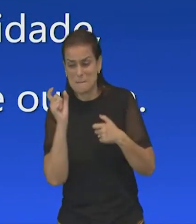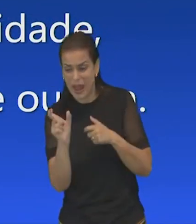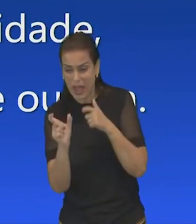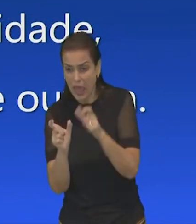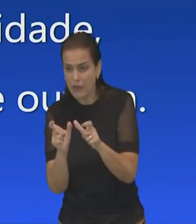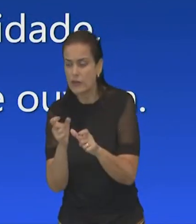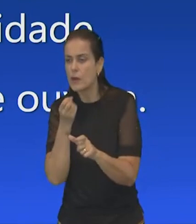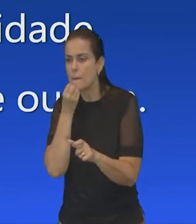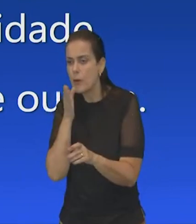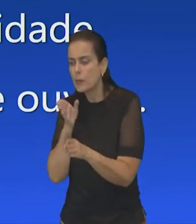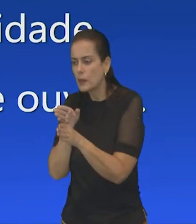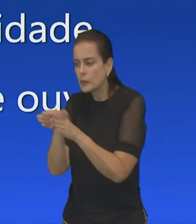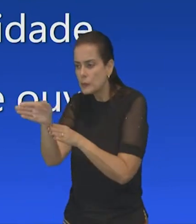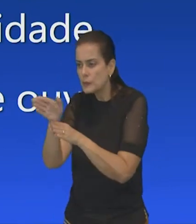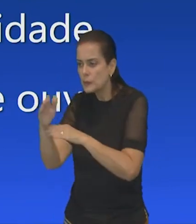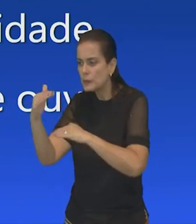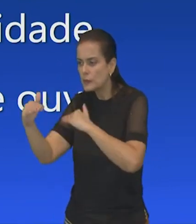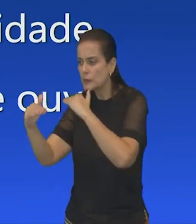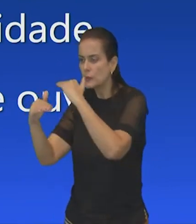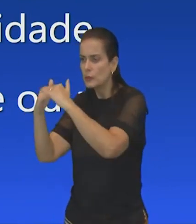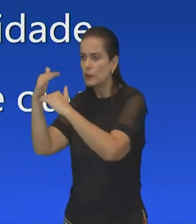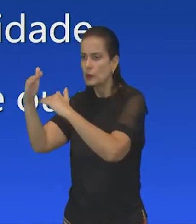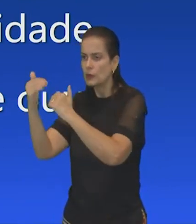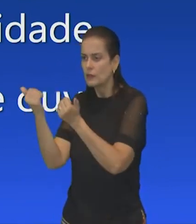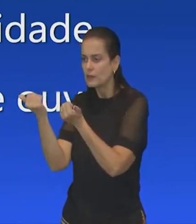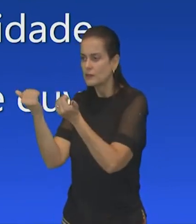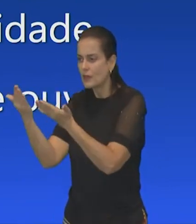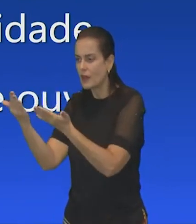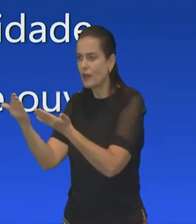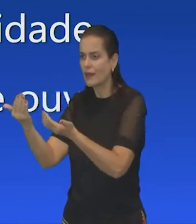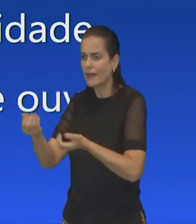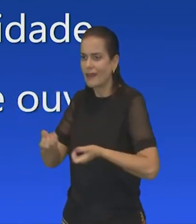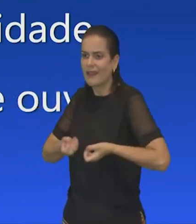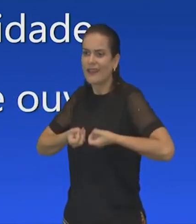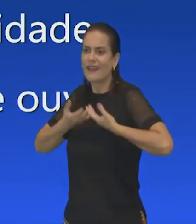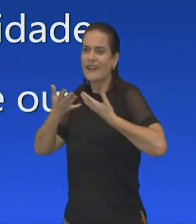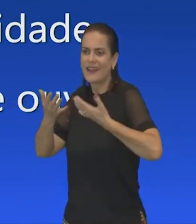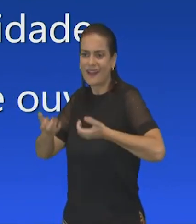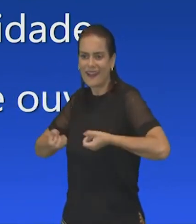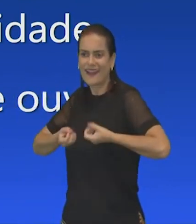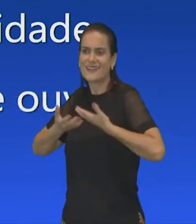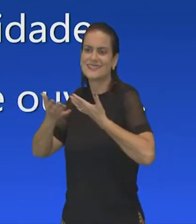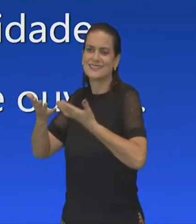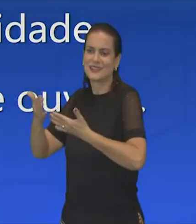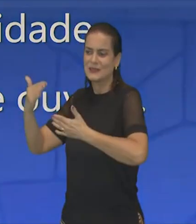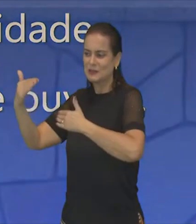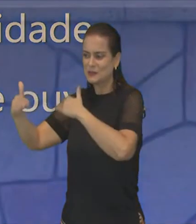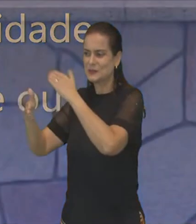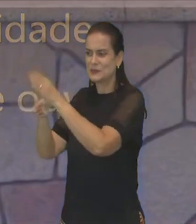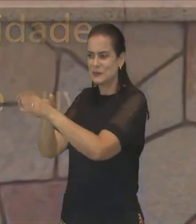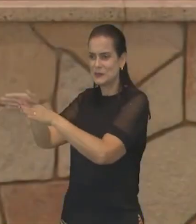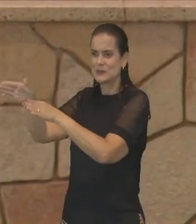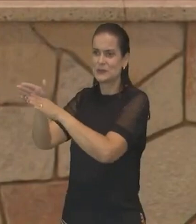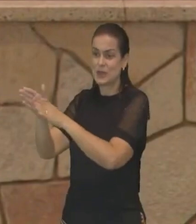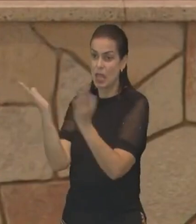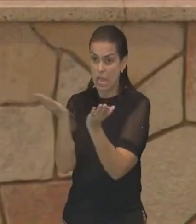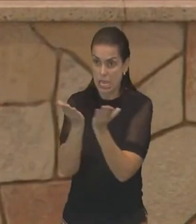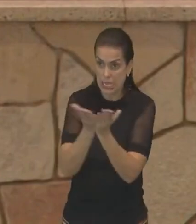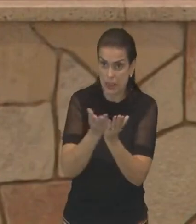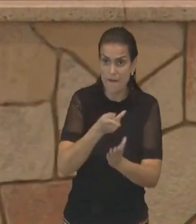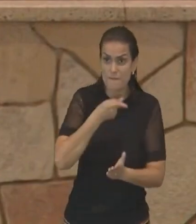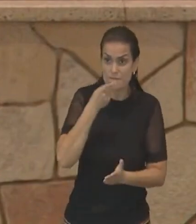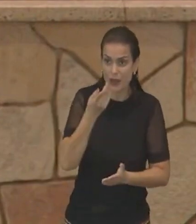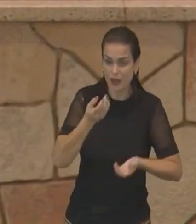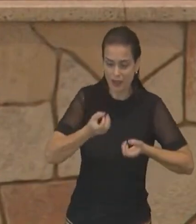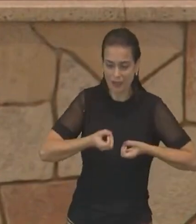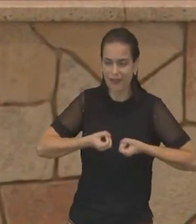conforme a necessidade, e assim transmita graças aos que ouvem. Então o crente fala para trazer